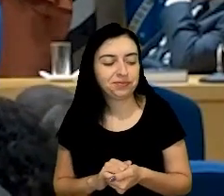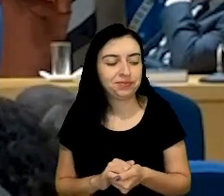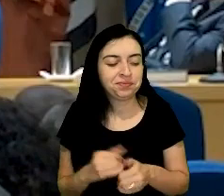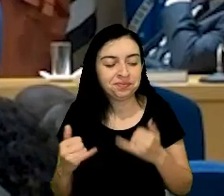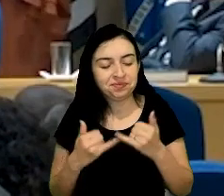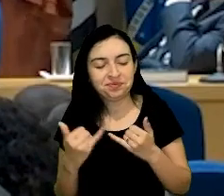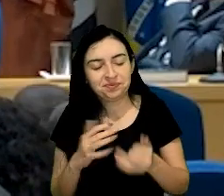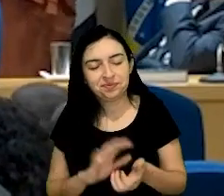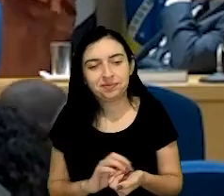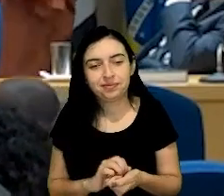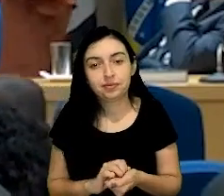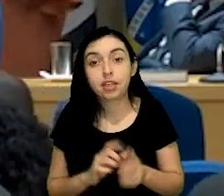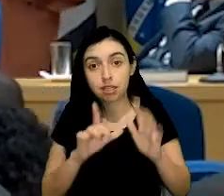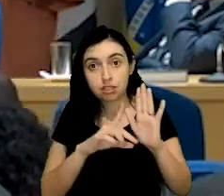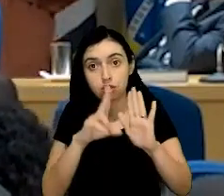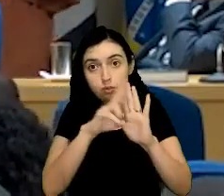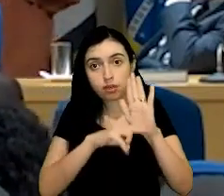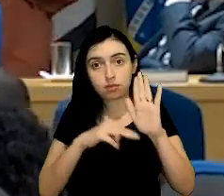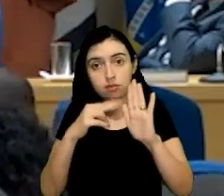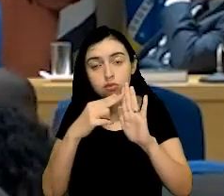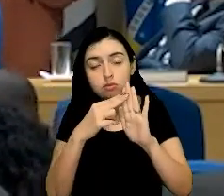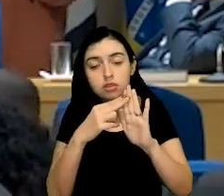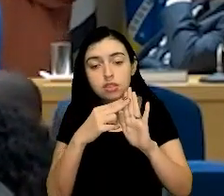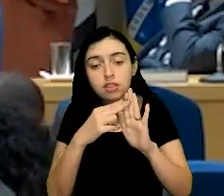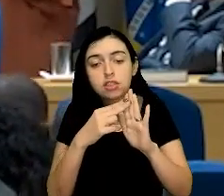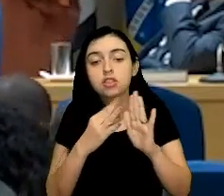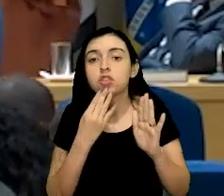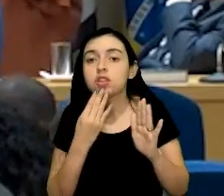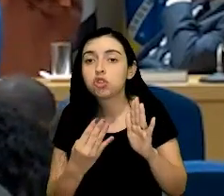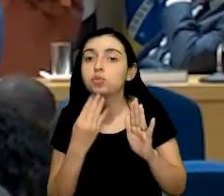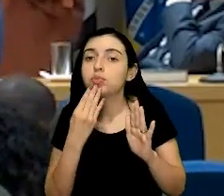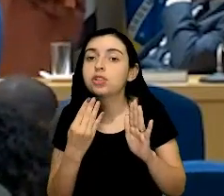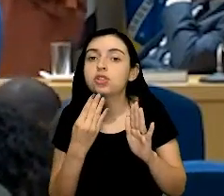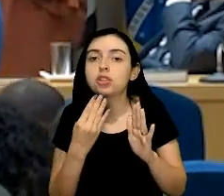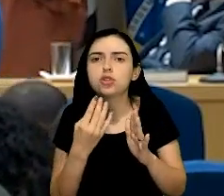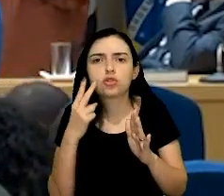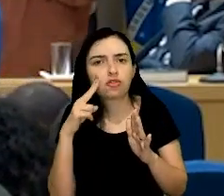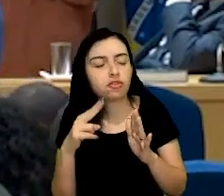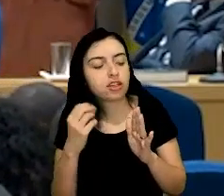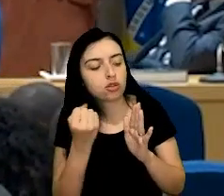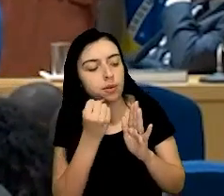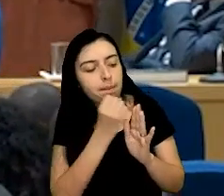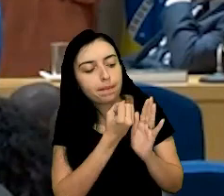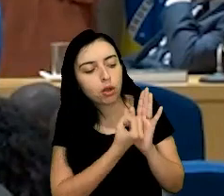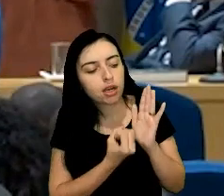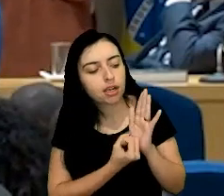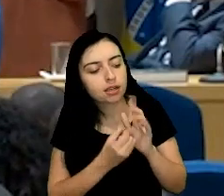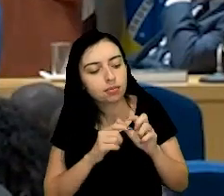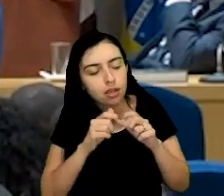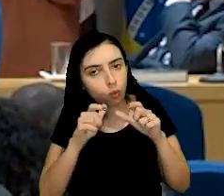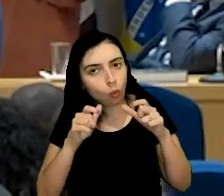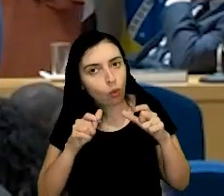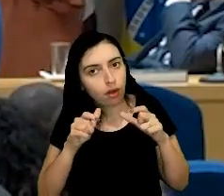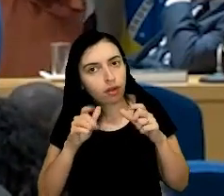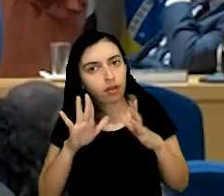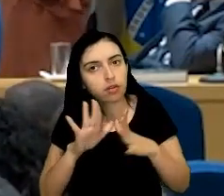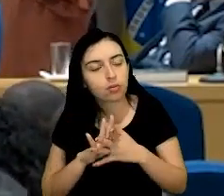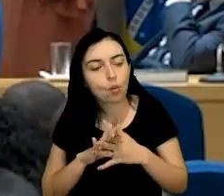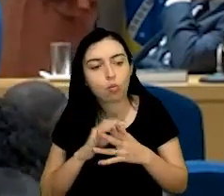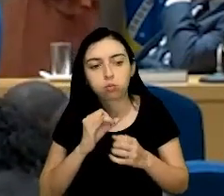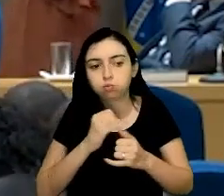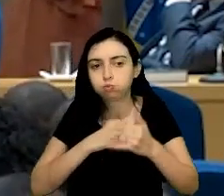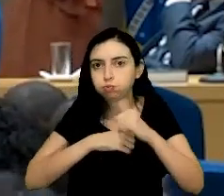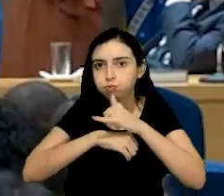Esse aqui são dos solicitantes. Olha como as bolinhas ficam muito mais gordinhas, né, Natália? Natália Demetrio, que